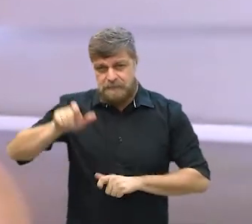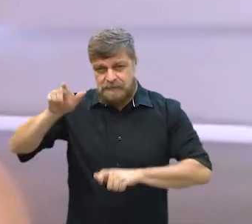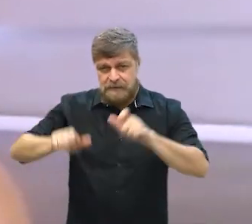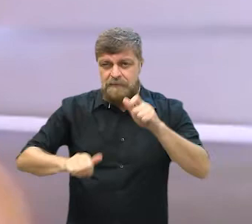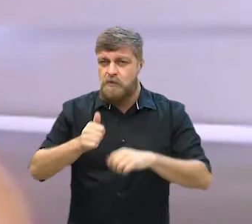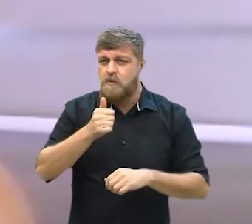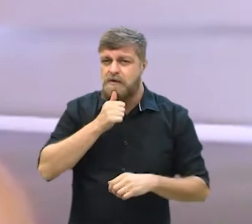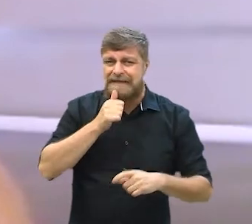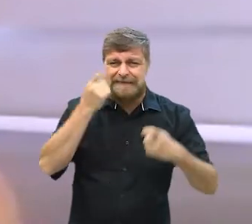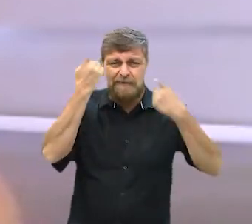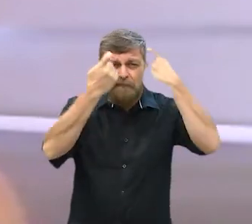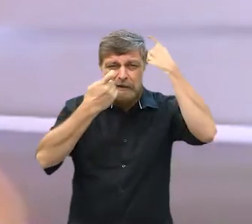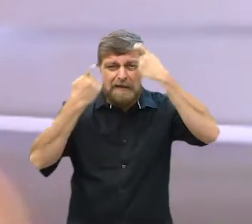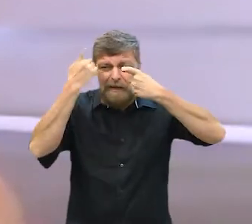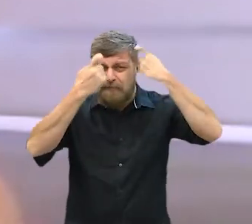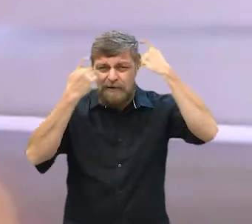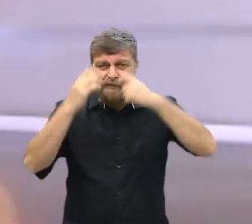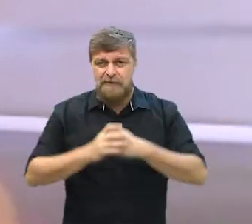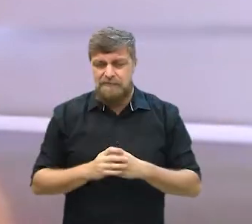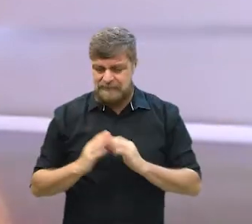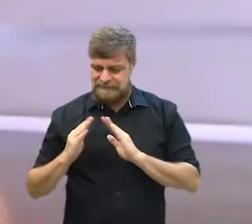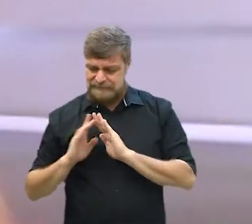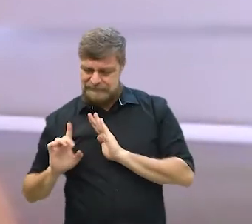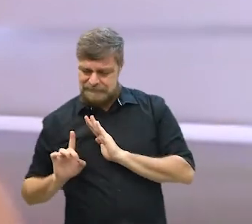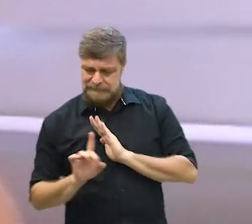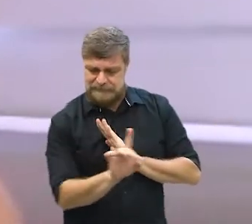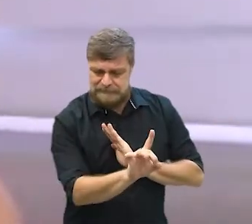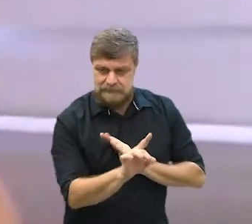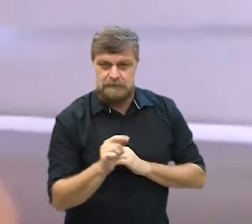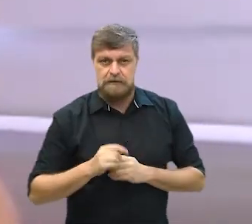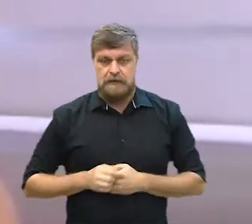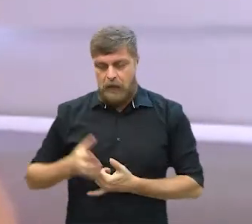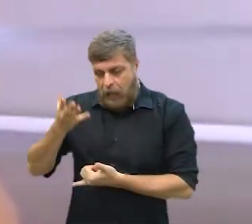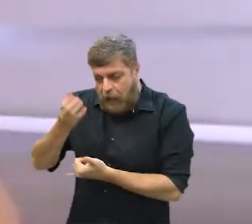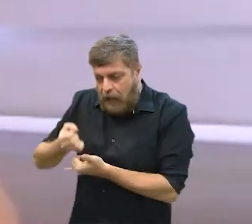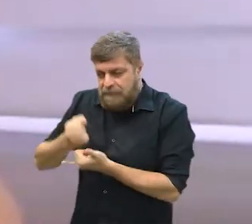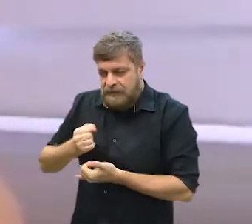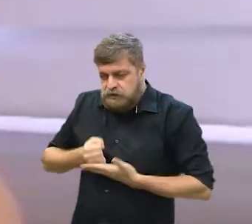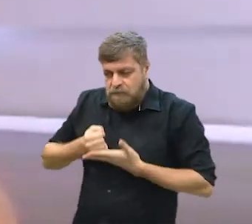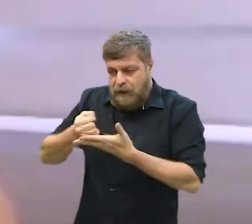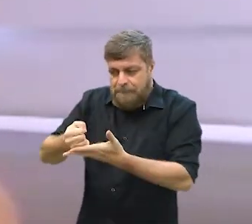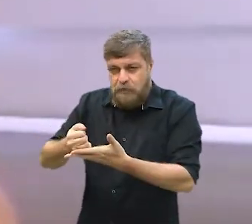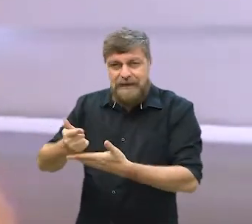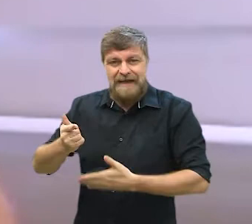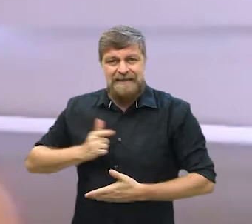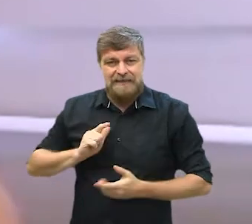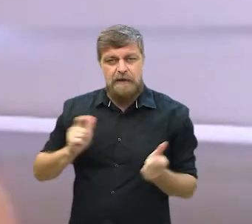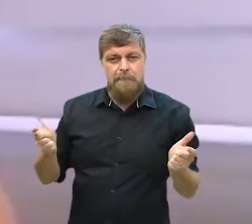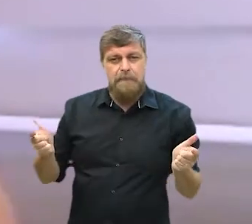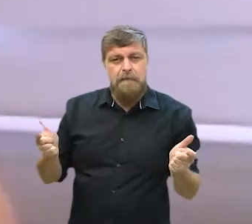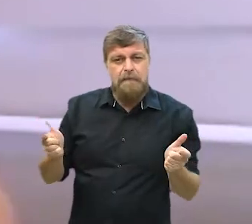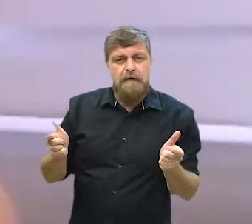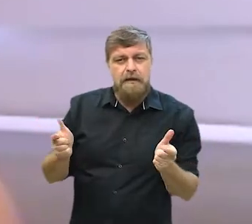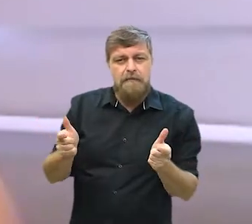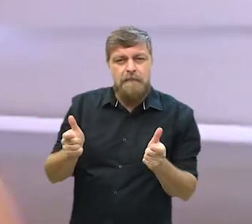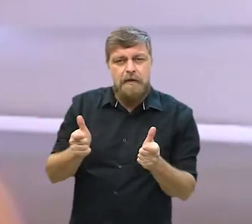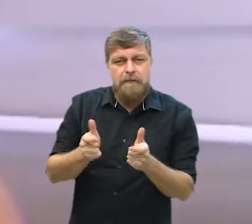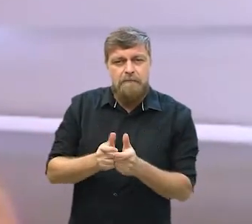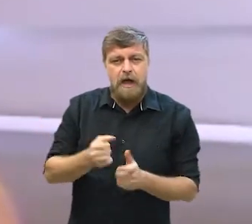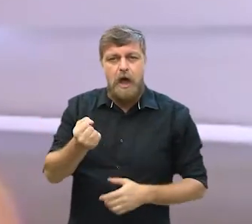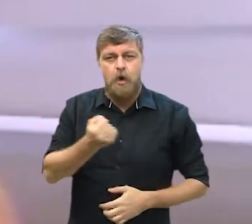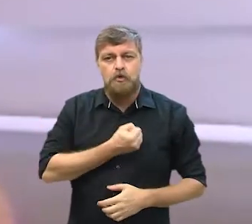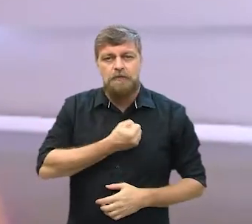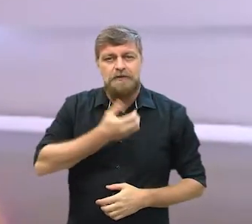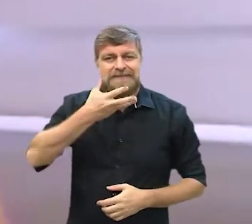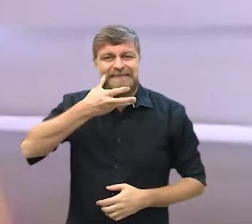As pessoas ainda estão muito preocupadas em sair. Mesmo com o benefício que o aplicativo oferece, nós tivemos uma redução no número